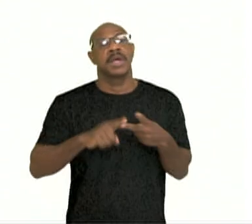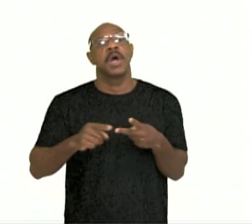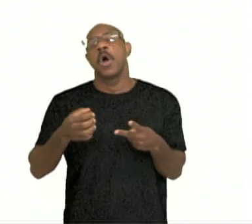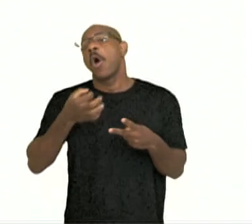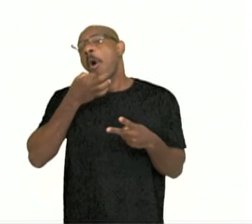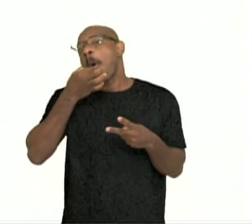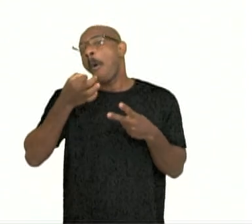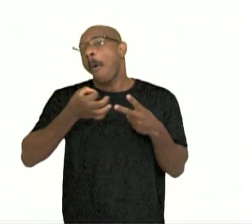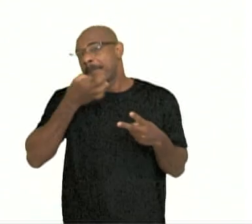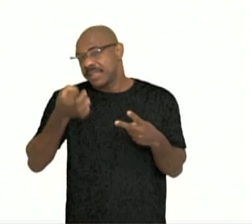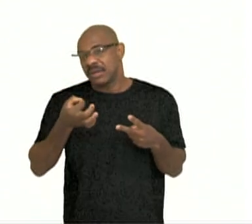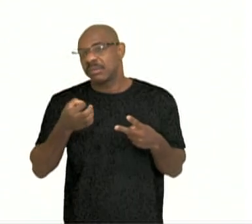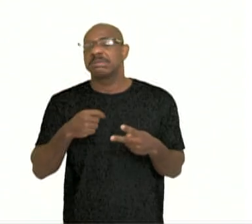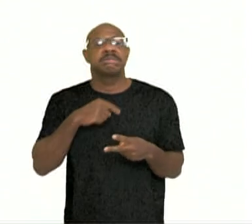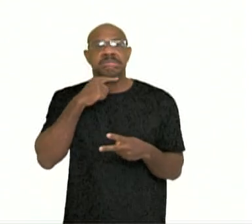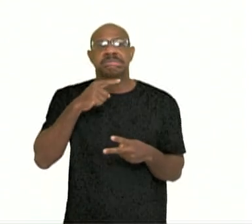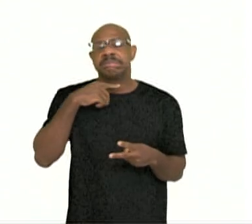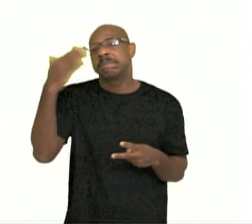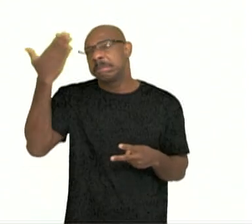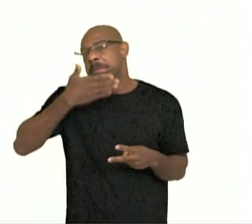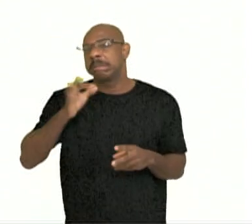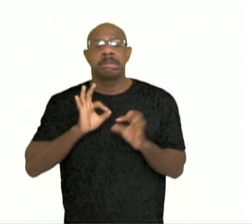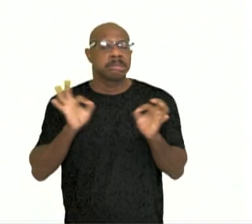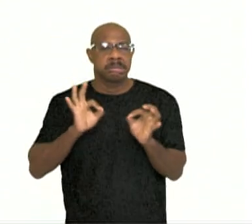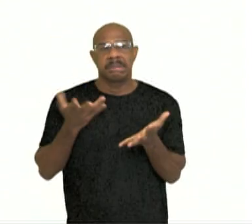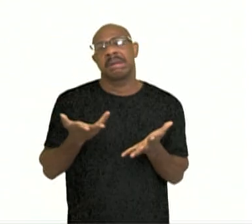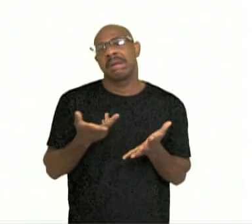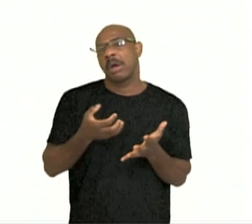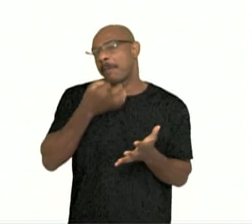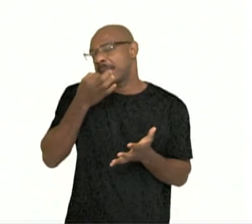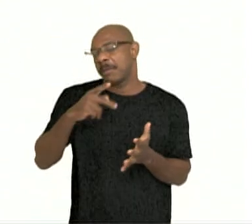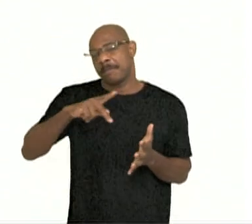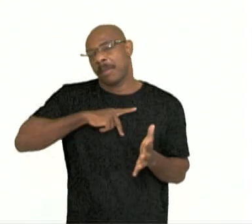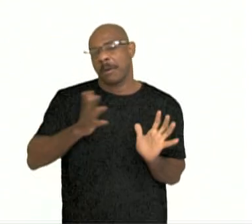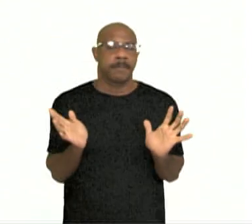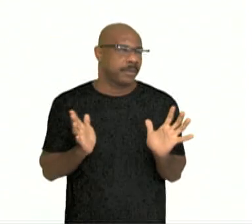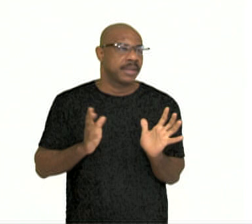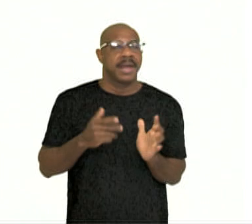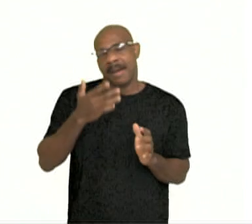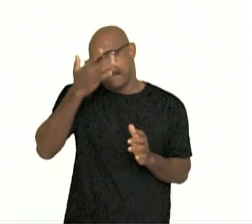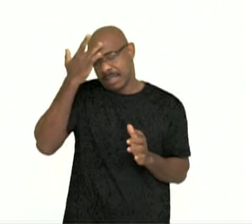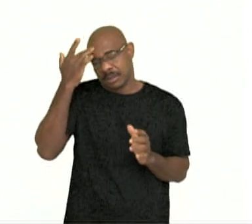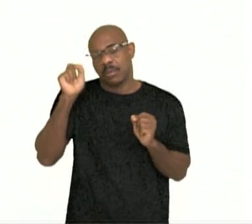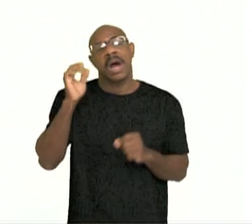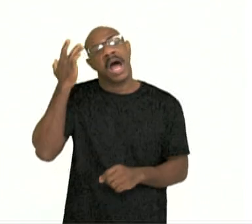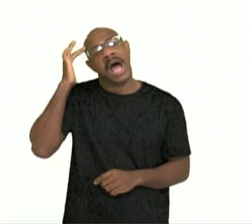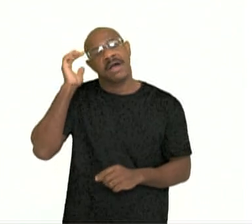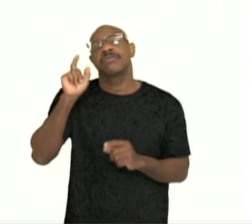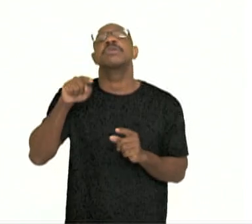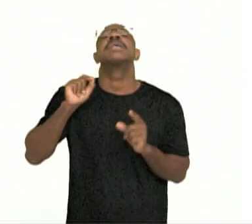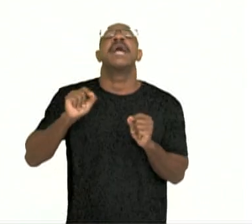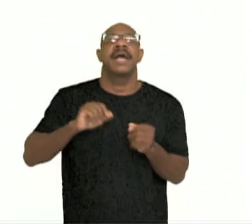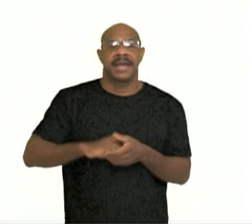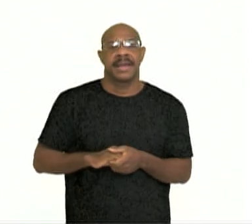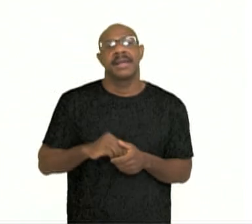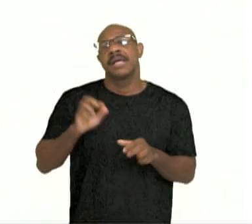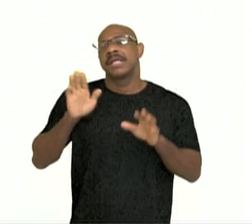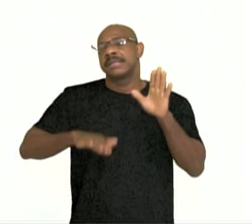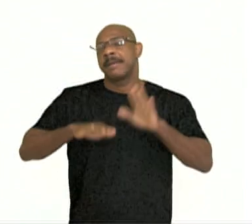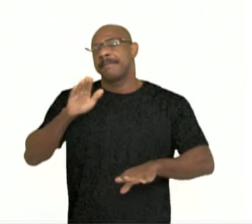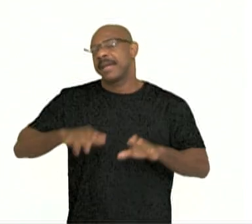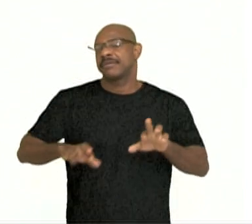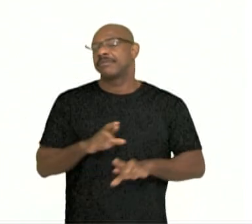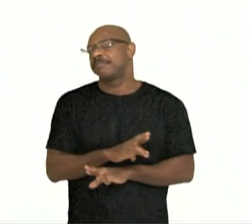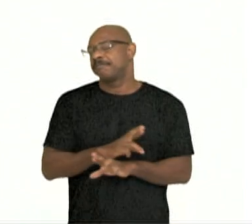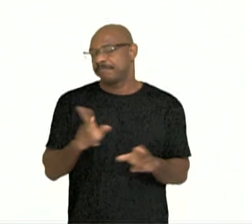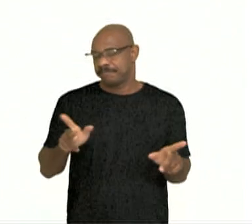que não pode ser comprovado, é um aspecto subjetivo, é voltado para aquilo que a pessoa acha, pode variar de uma